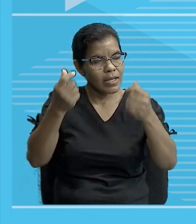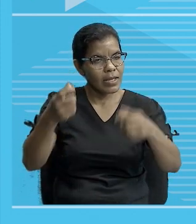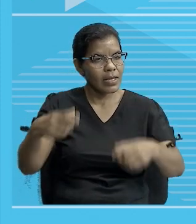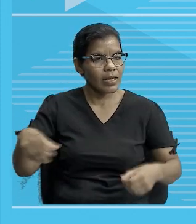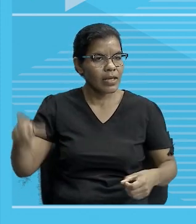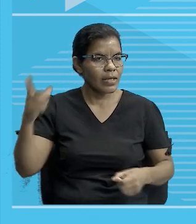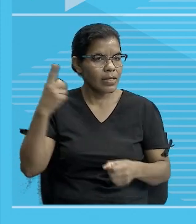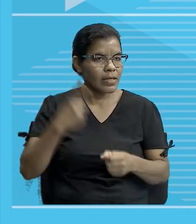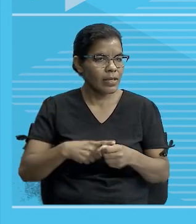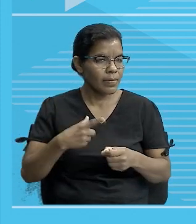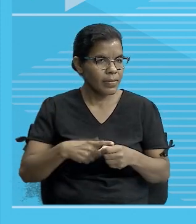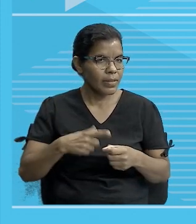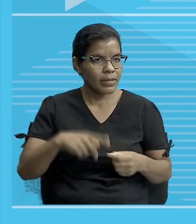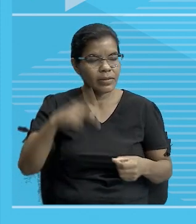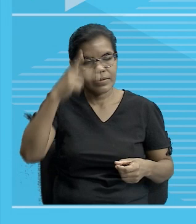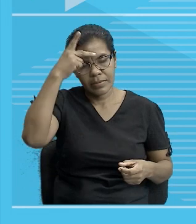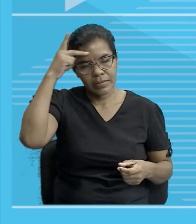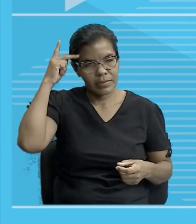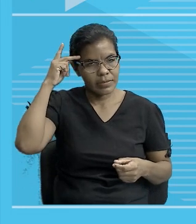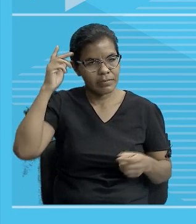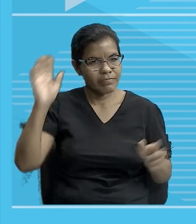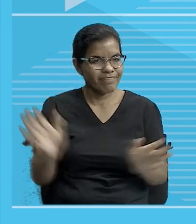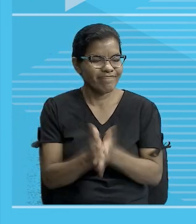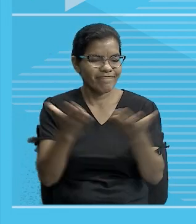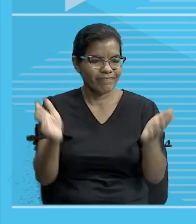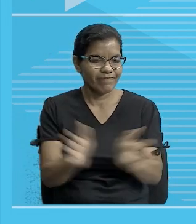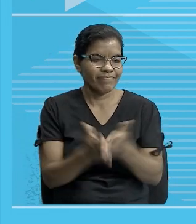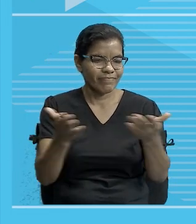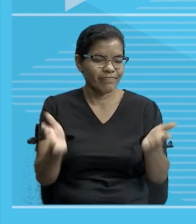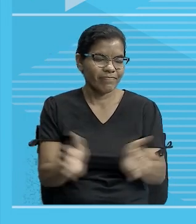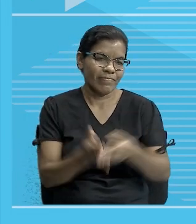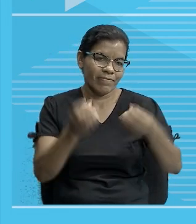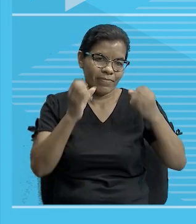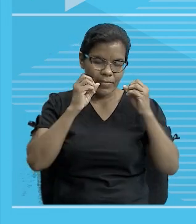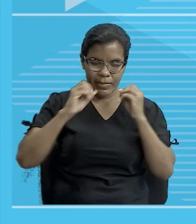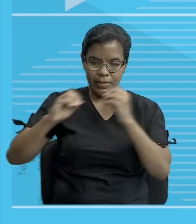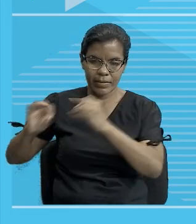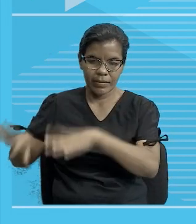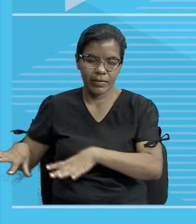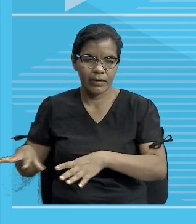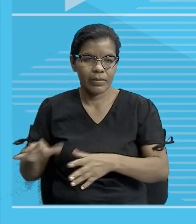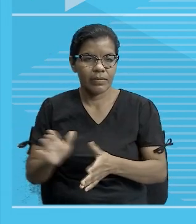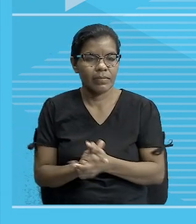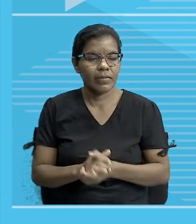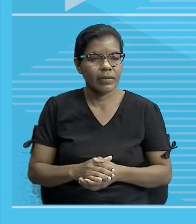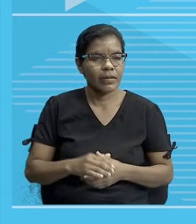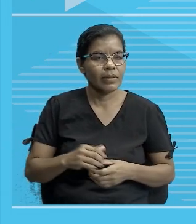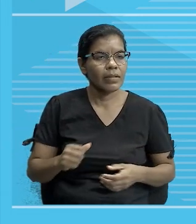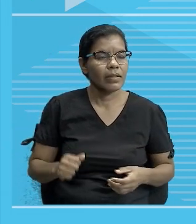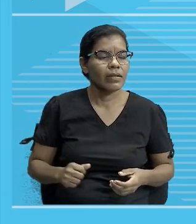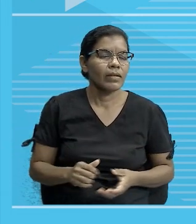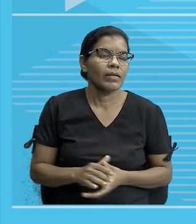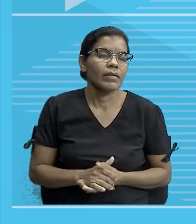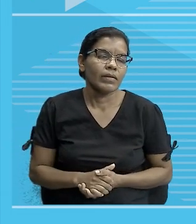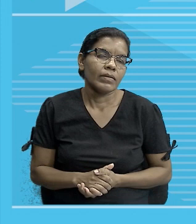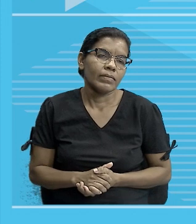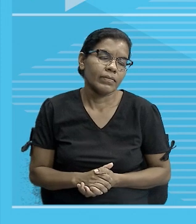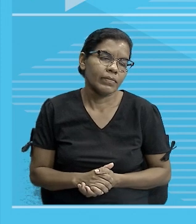foram excluídos pela alta burguesia, pela direita, na realidade, galerinha.